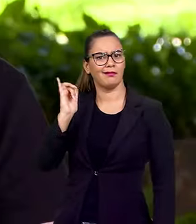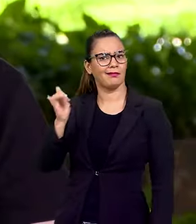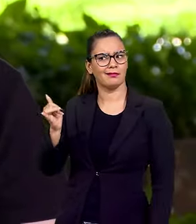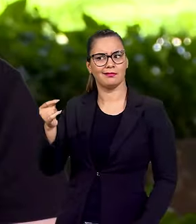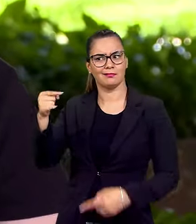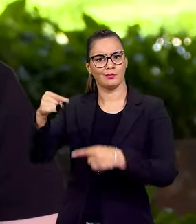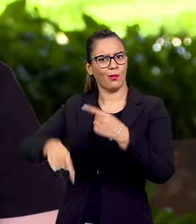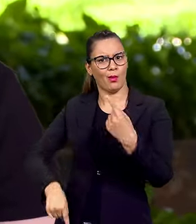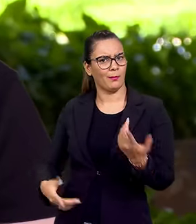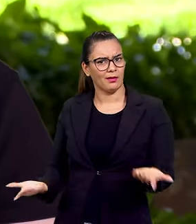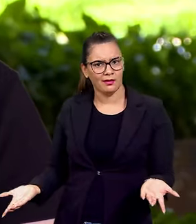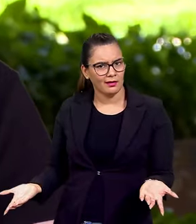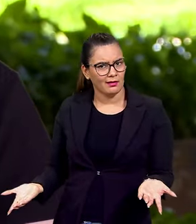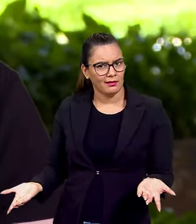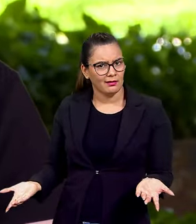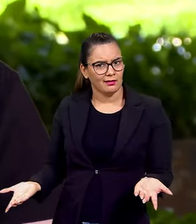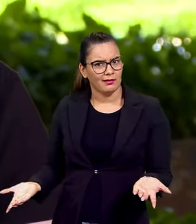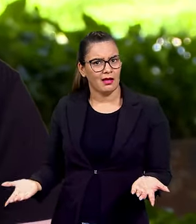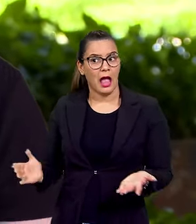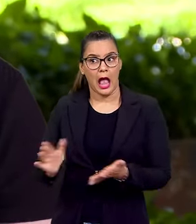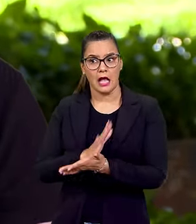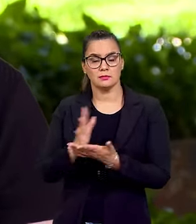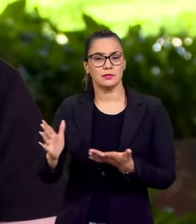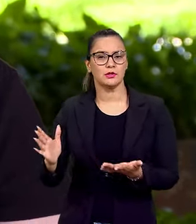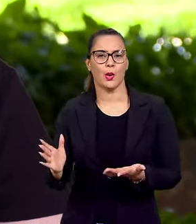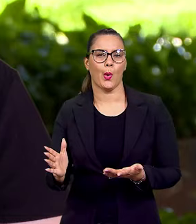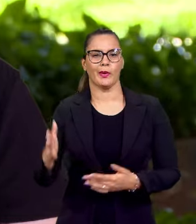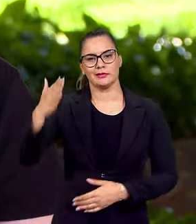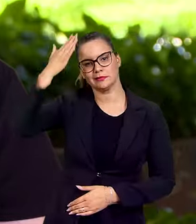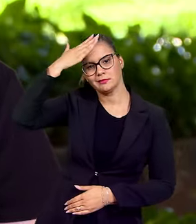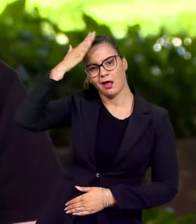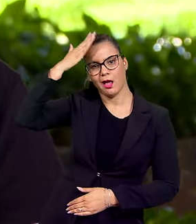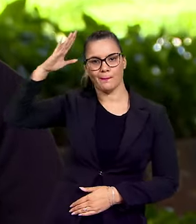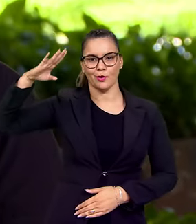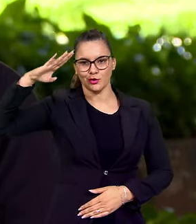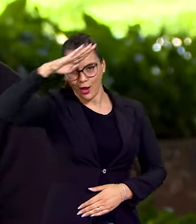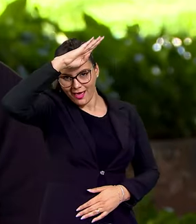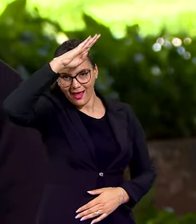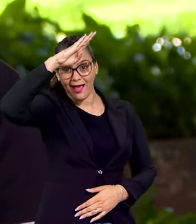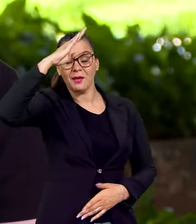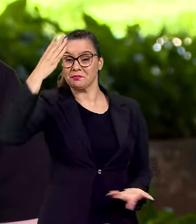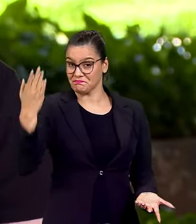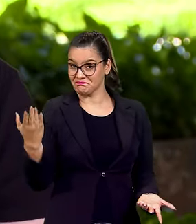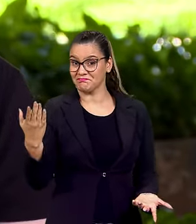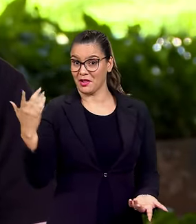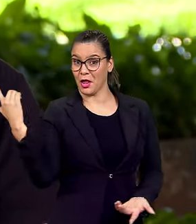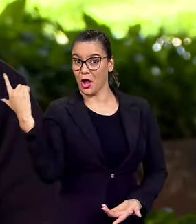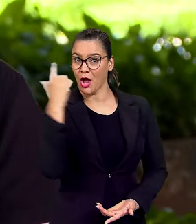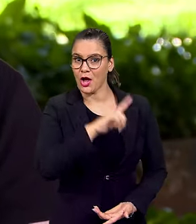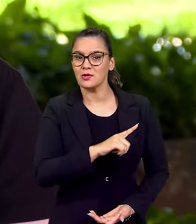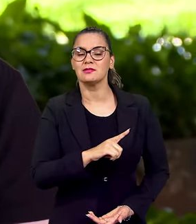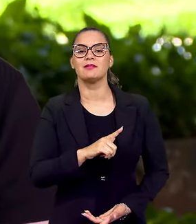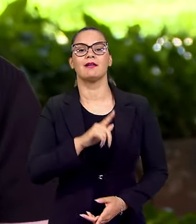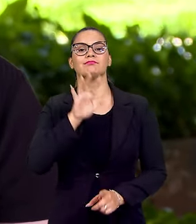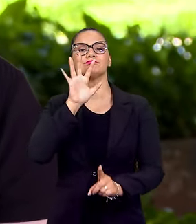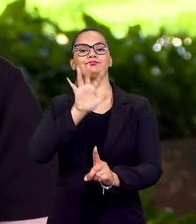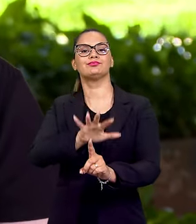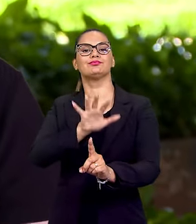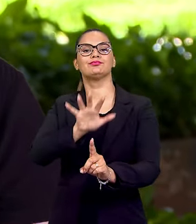É uma narrativa que não se sustenta na prática, mas figuras como Trump, Bolsonaro, dentre outros, eles